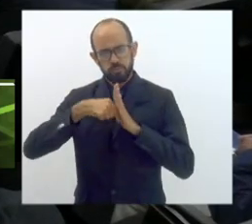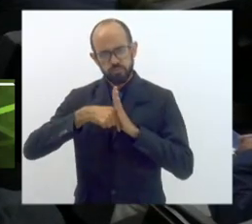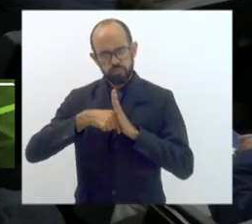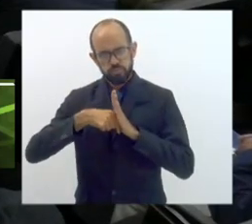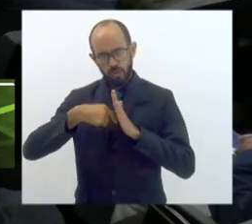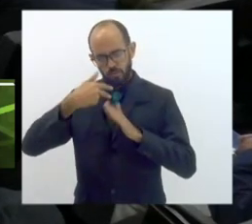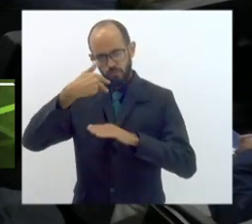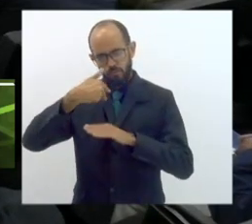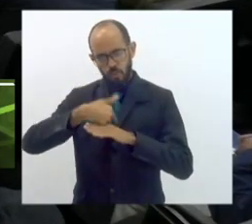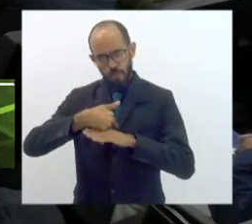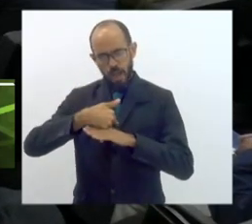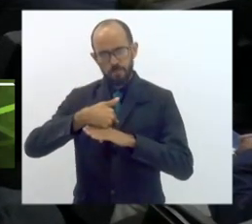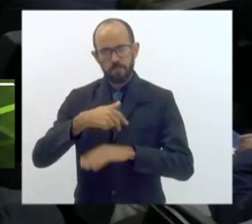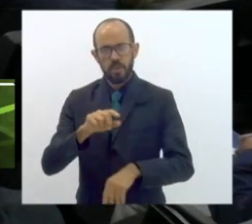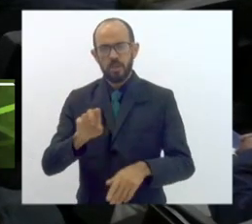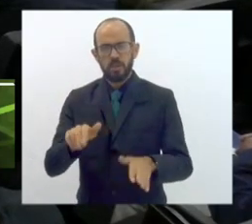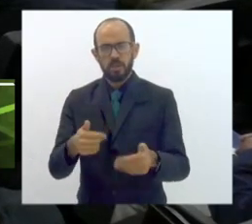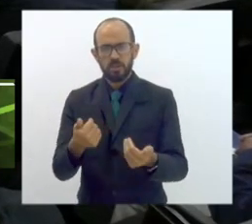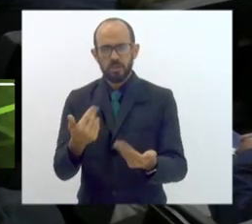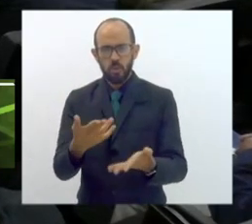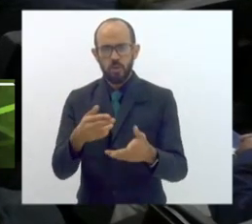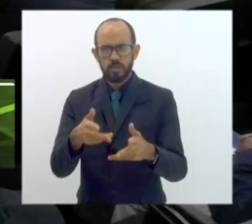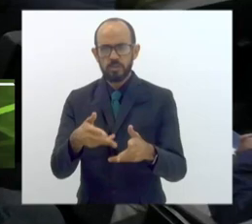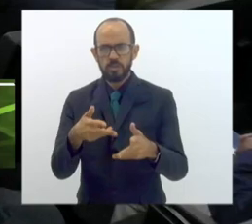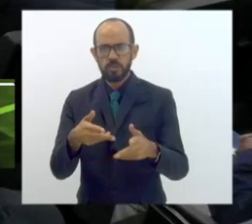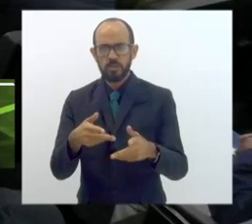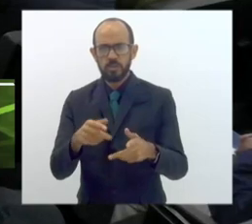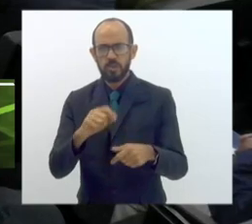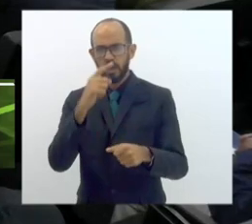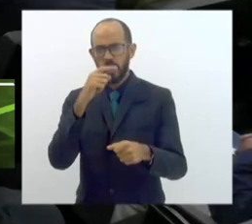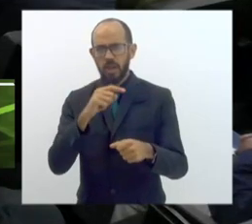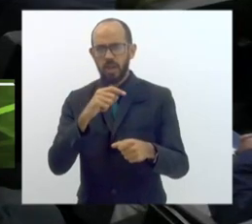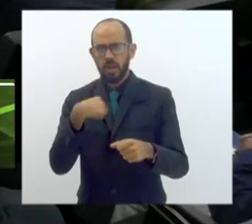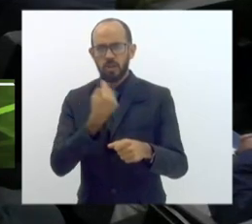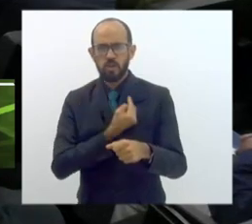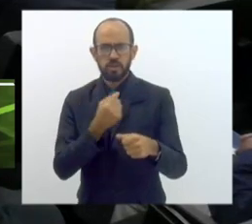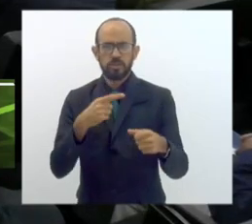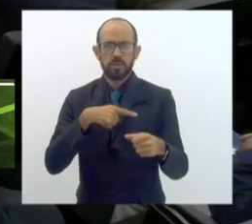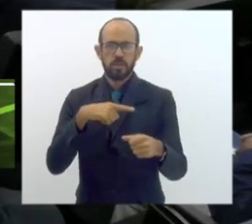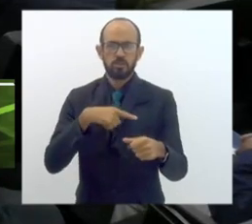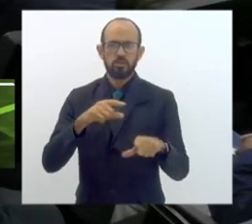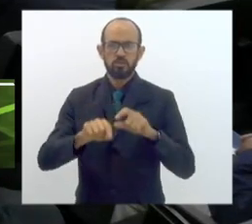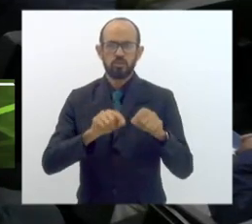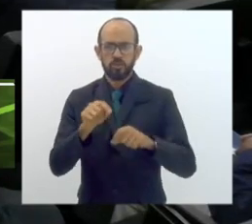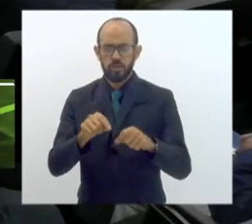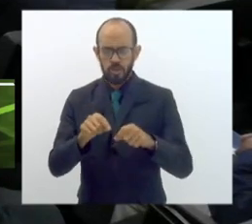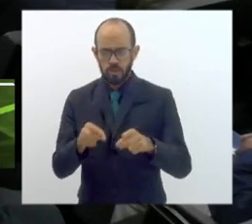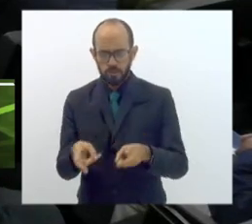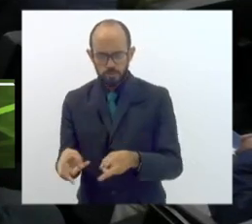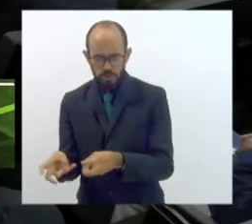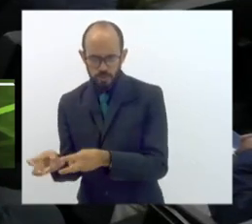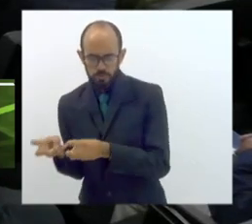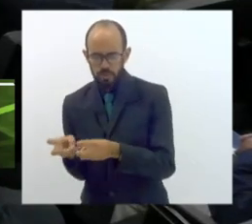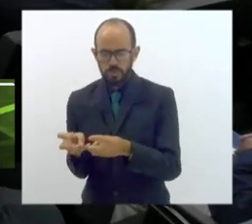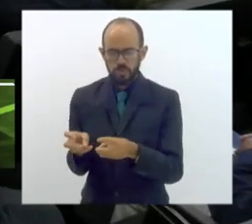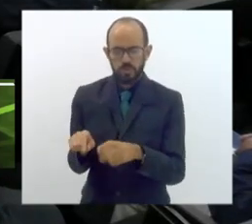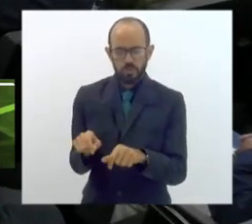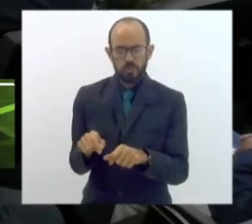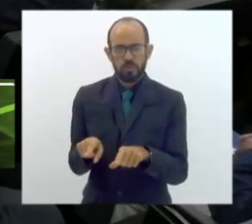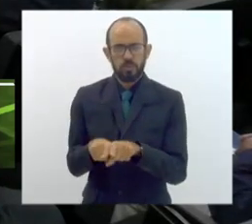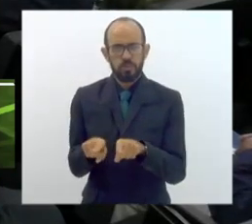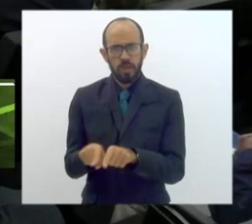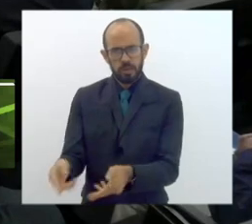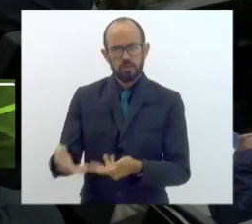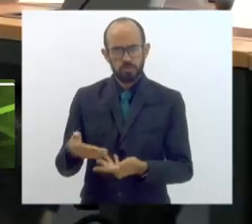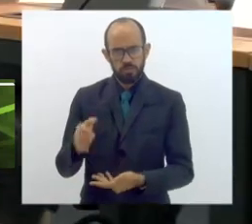para atendimento de consórcio ele é muito voltado para as questões de diagnóstico e atendimento de especialidades. Então, isso é